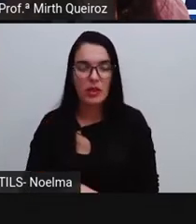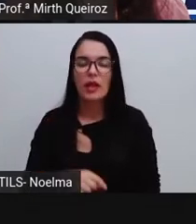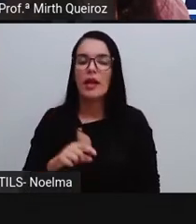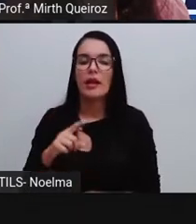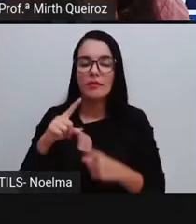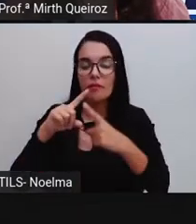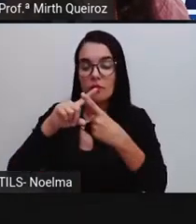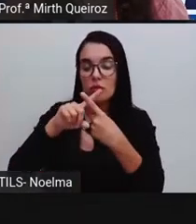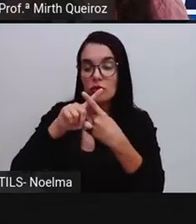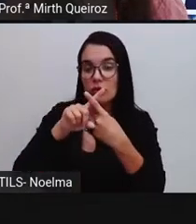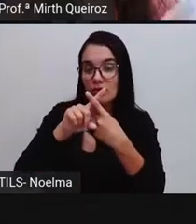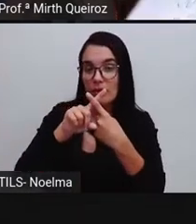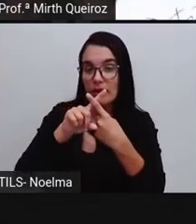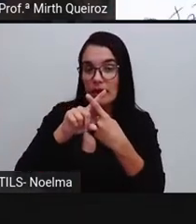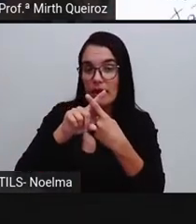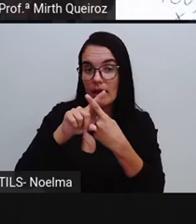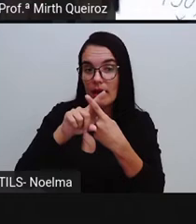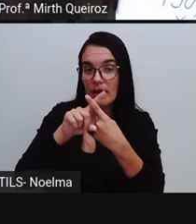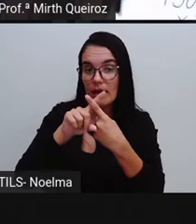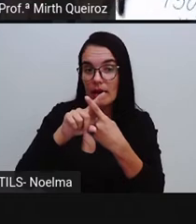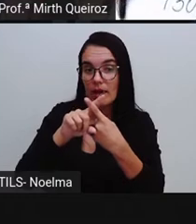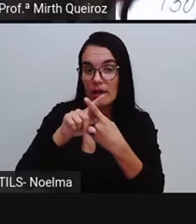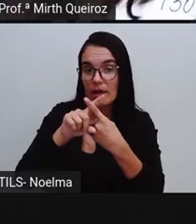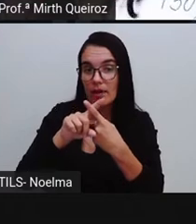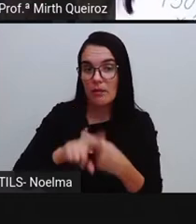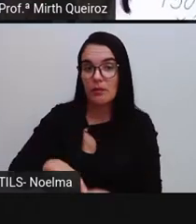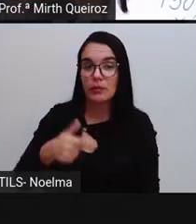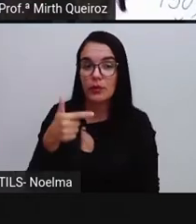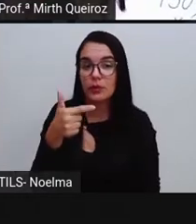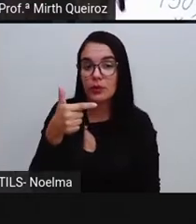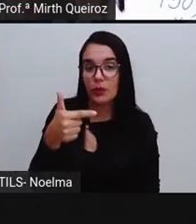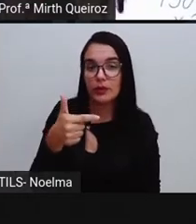nós vamos fazer uma conta de multiplicação, que é